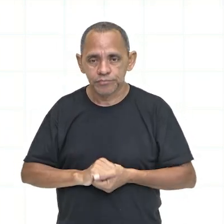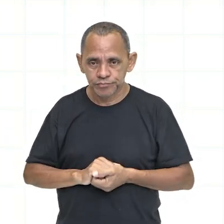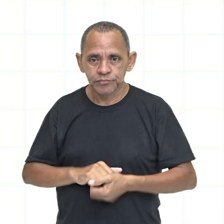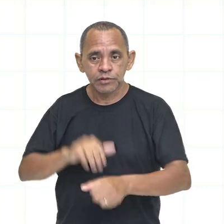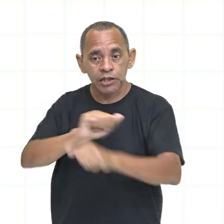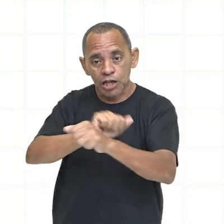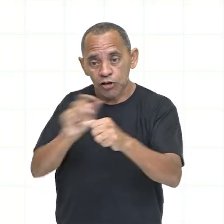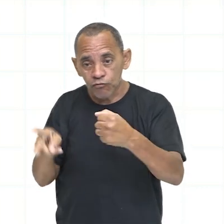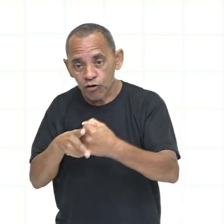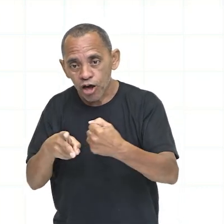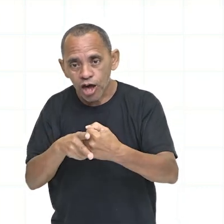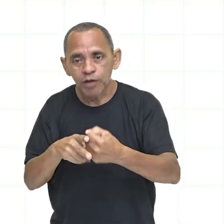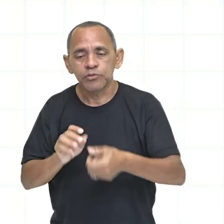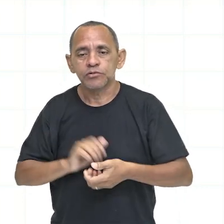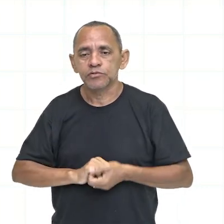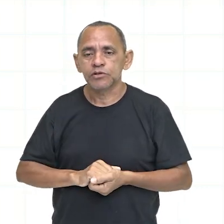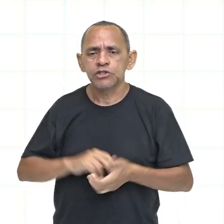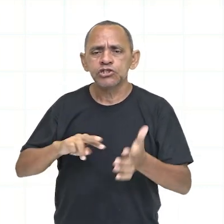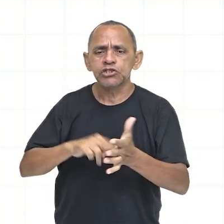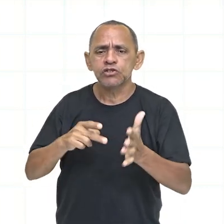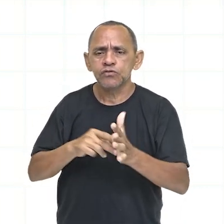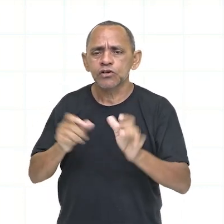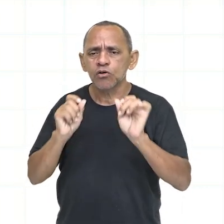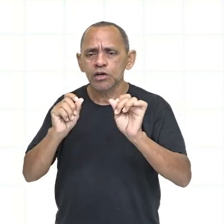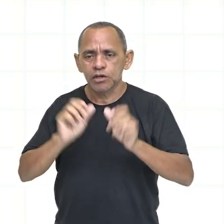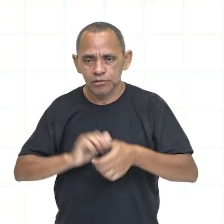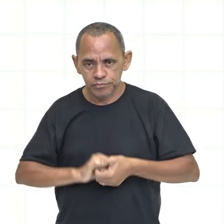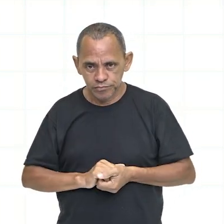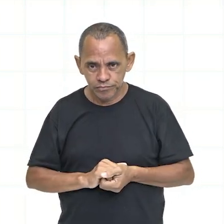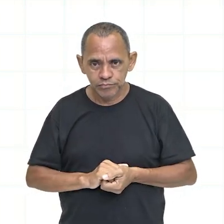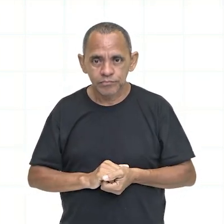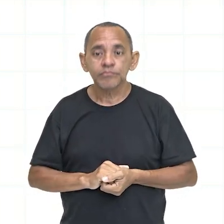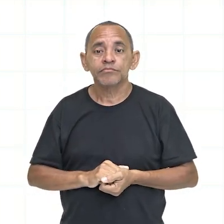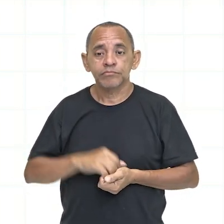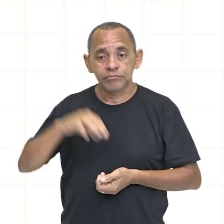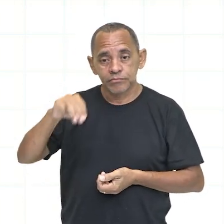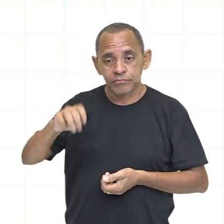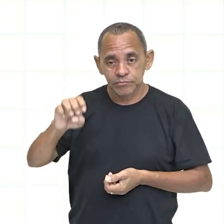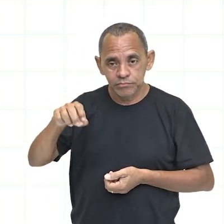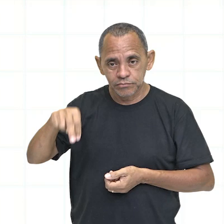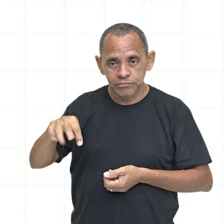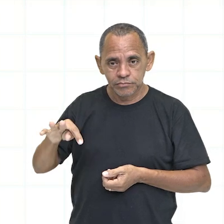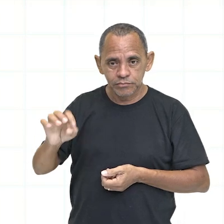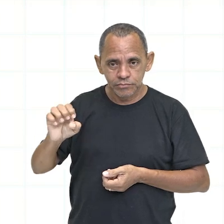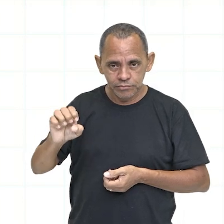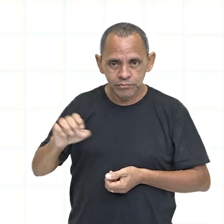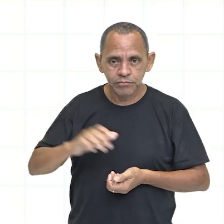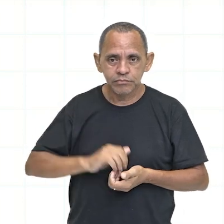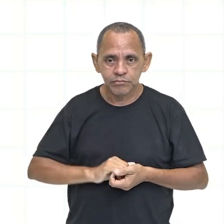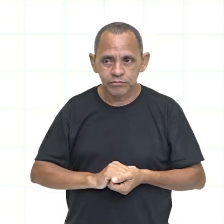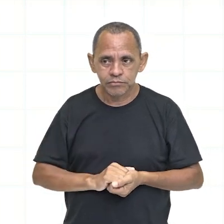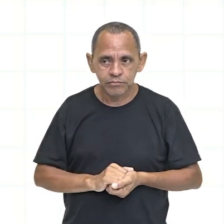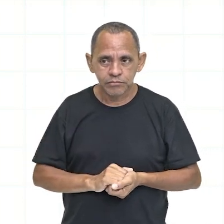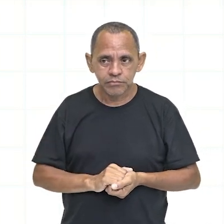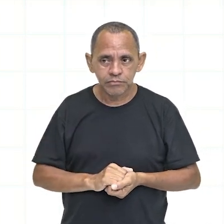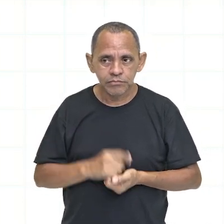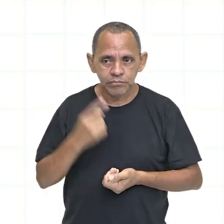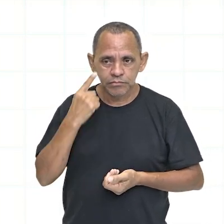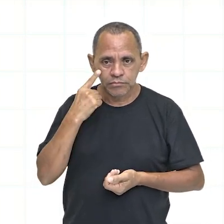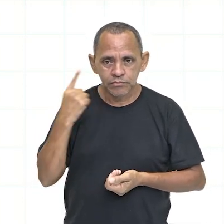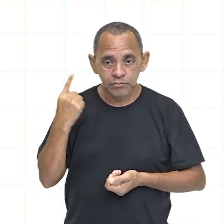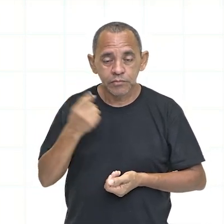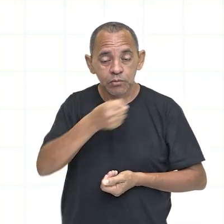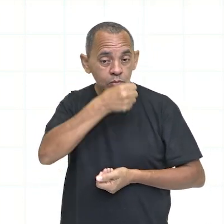a tradução, né, é sempre, na mais às vezes, né, mente. Ok? She speaks